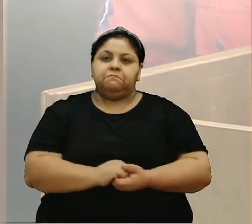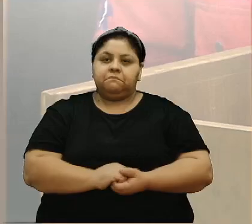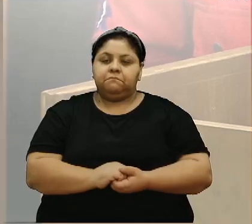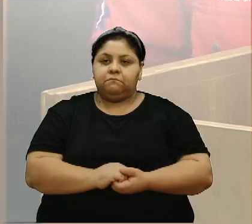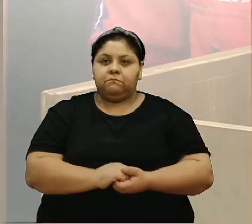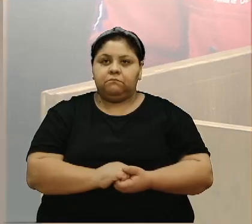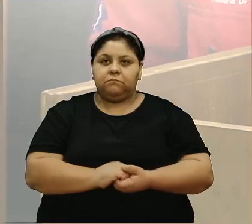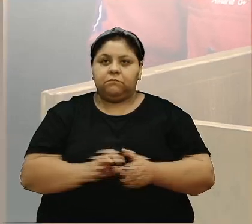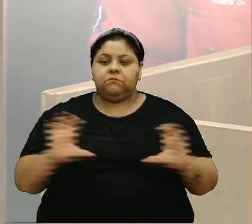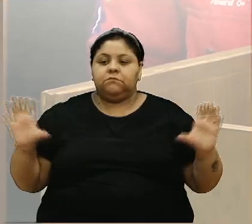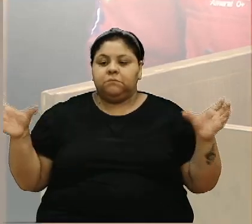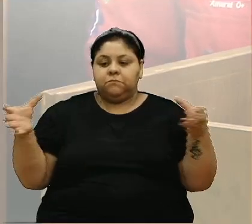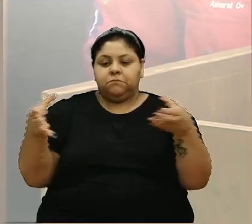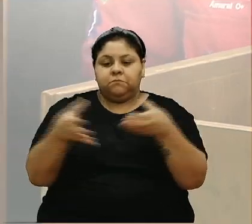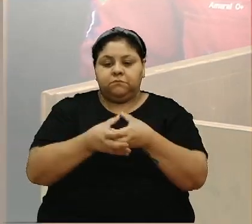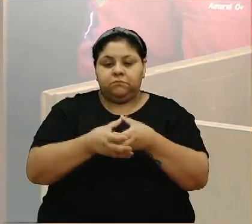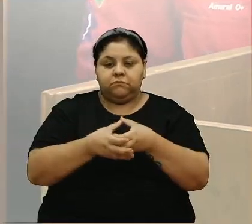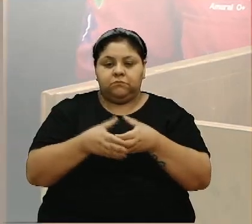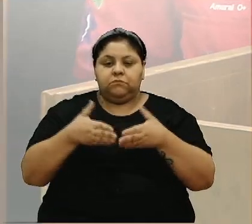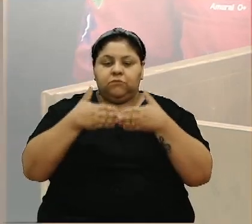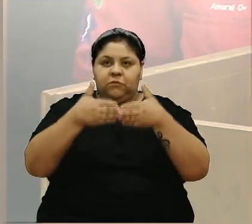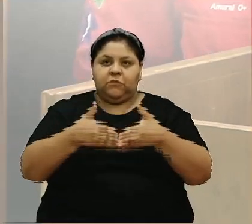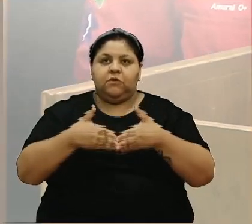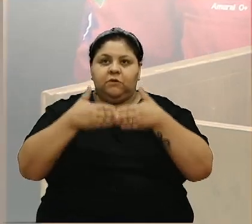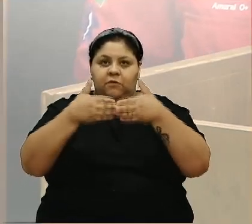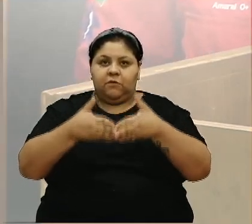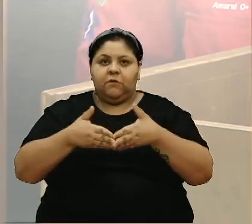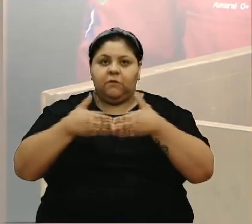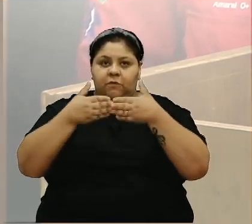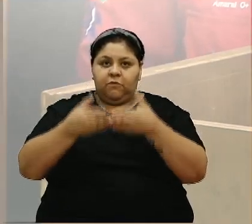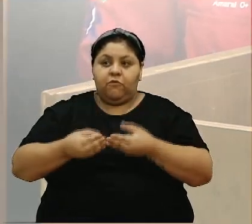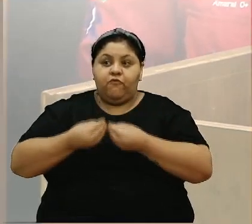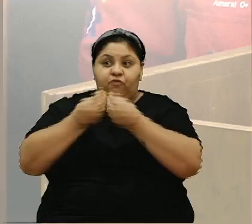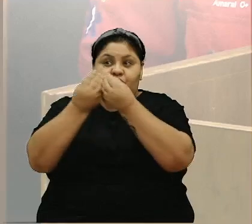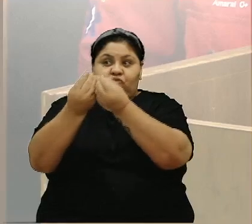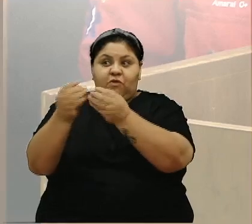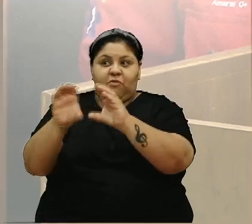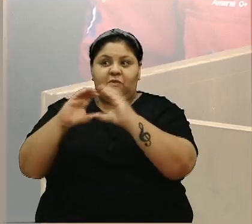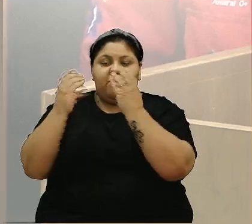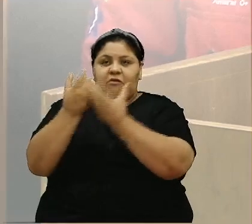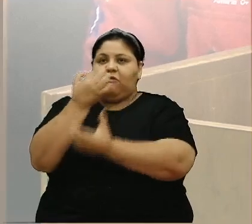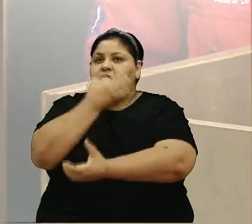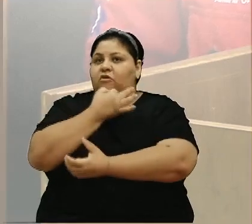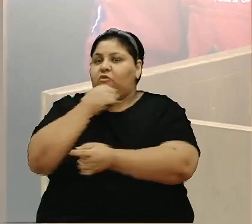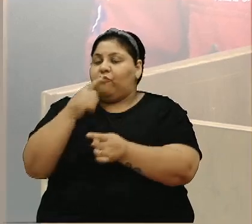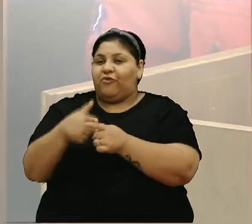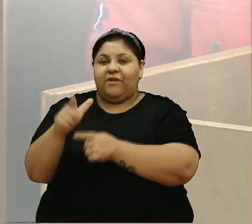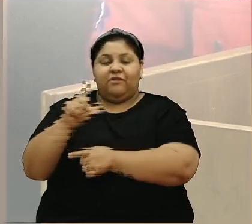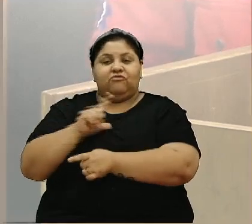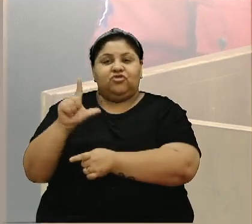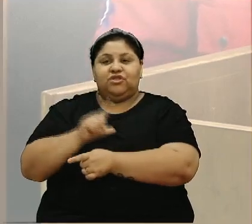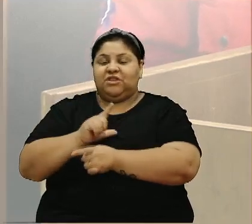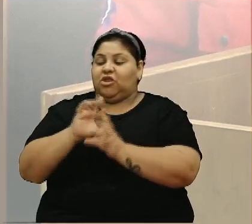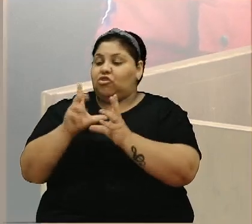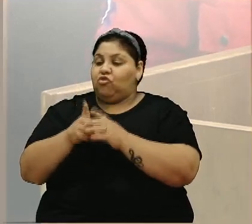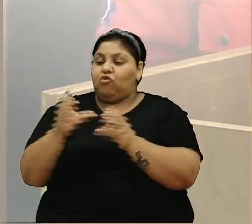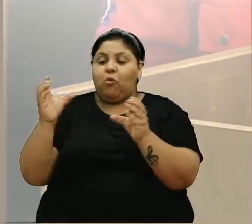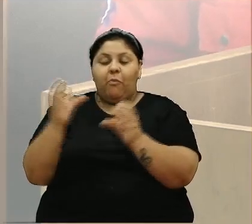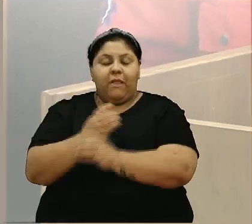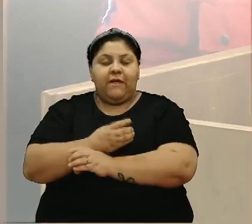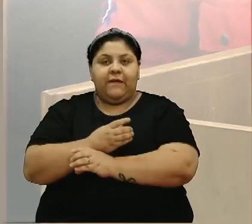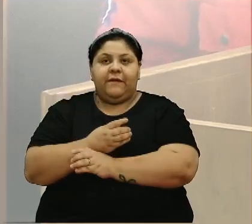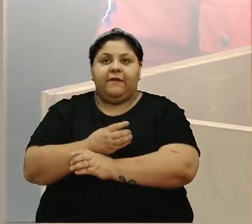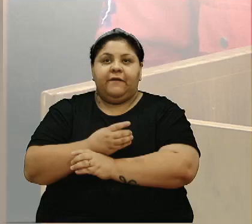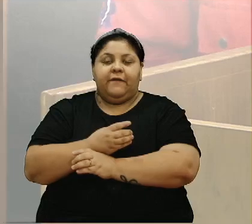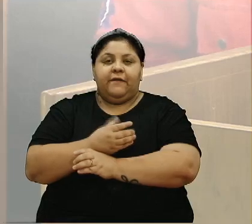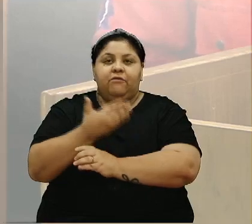Aí, junto com nossos barcos, né, que foram emprestados pela comunidade de Caxias do Sul, devido a gente não ter os nossos equipamentos ainda, a gente lança